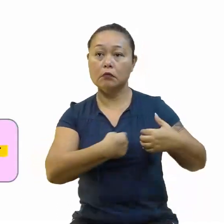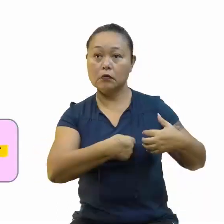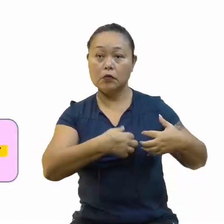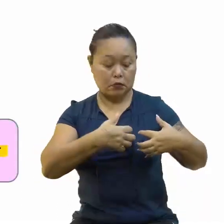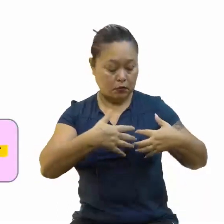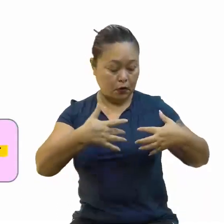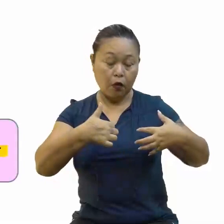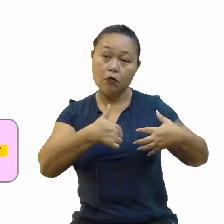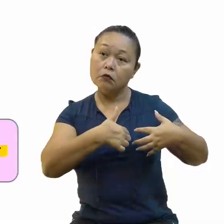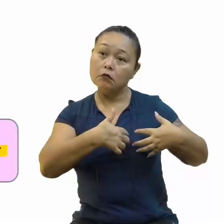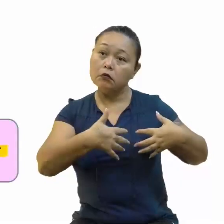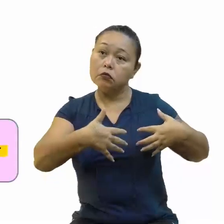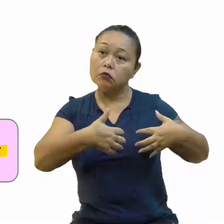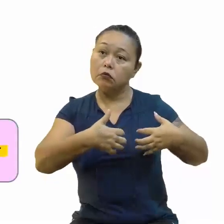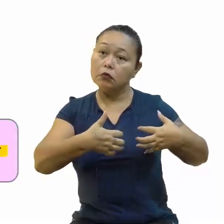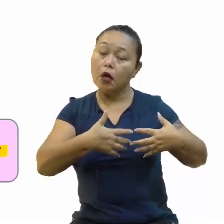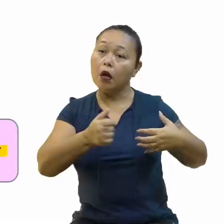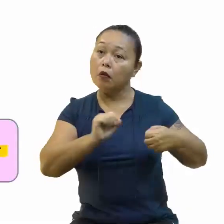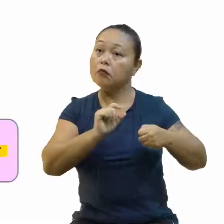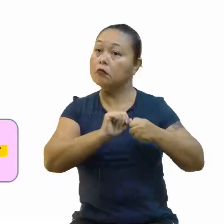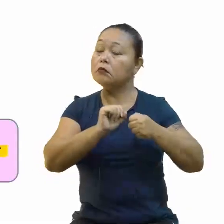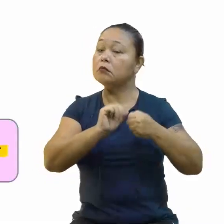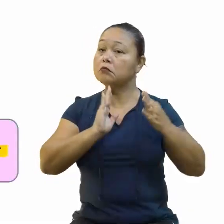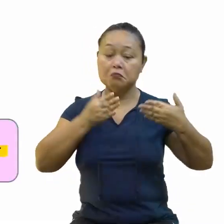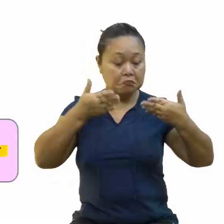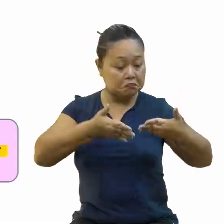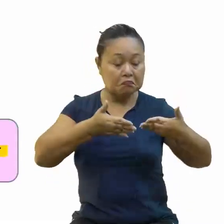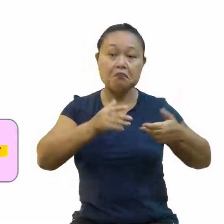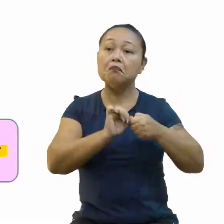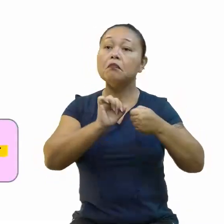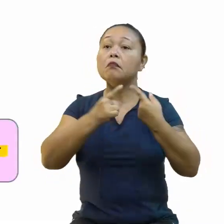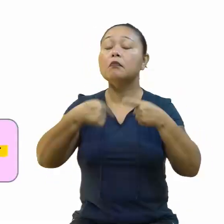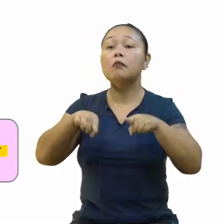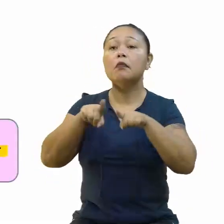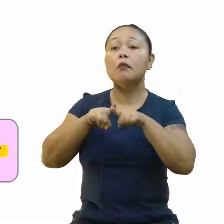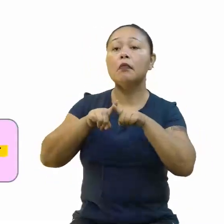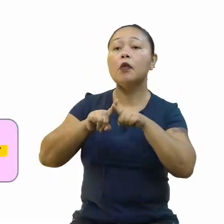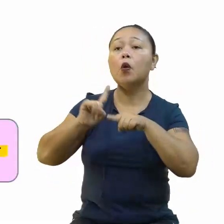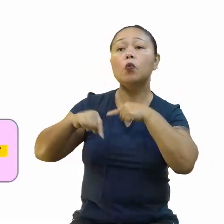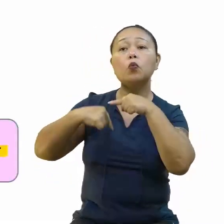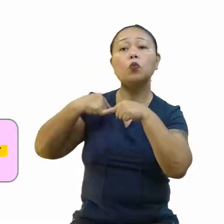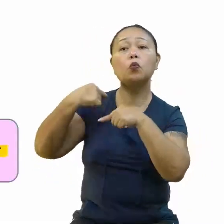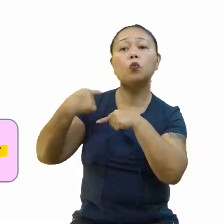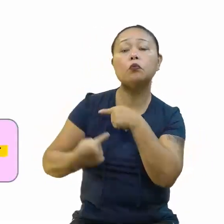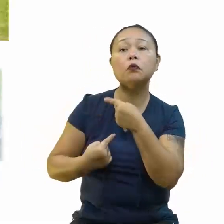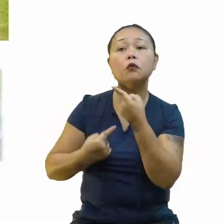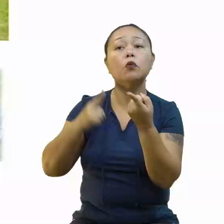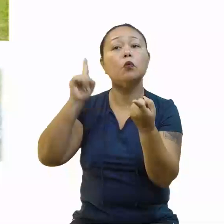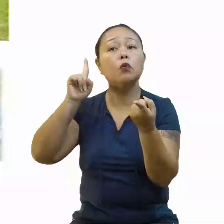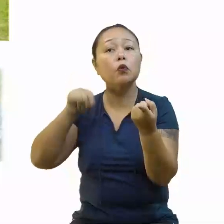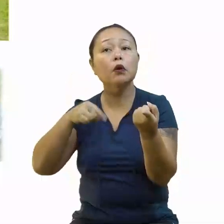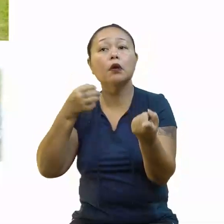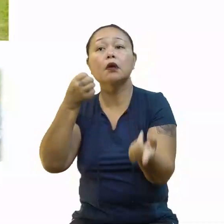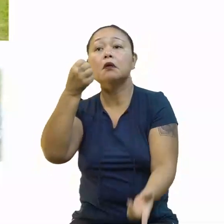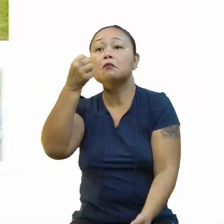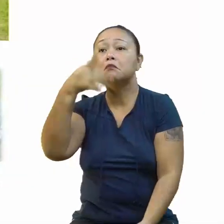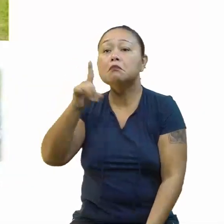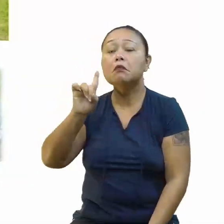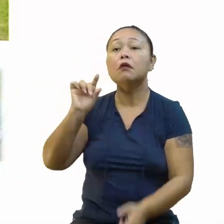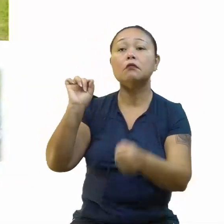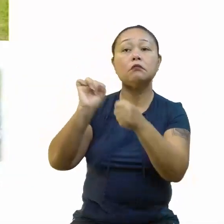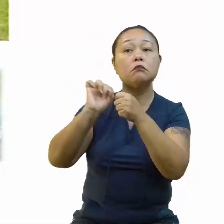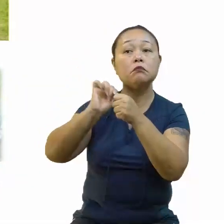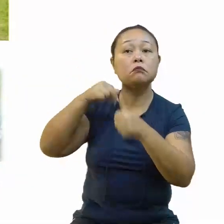coronariana foi o destaque. E aí nós falamos sobre os efeitos, os benefícios da atividade